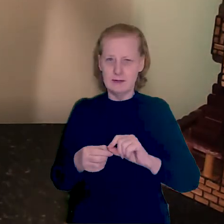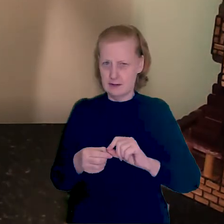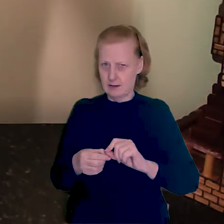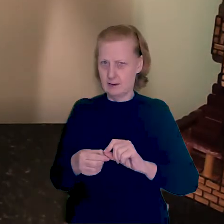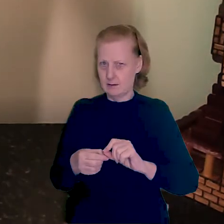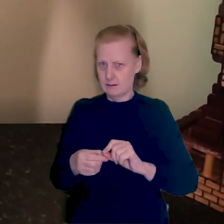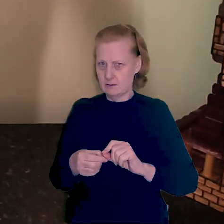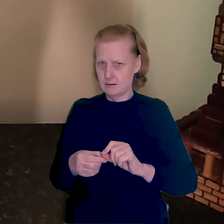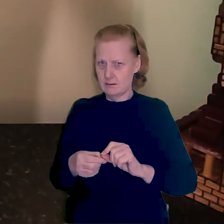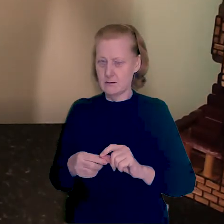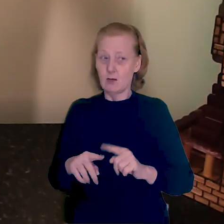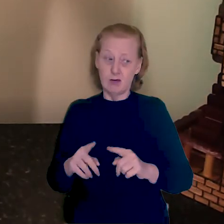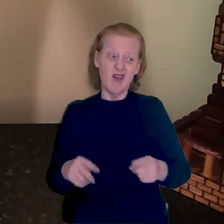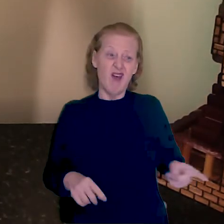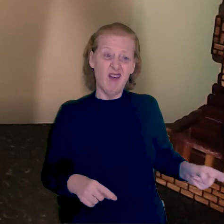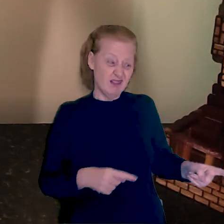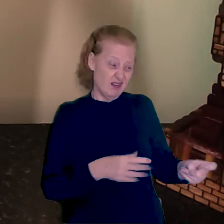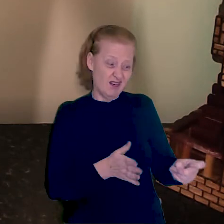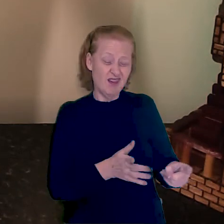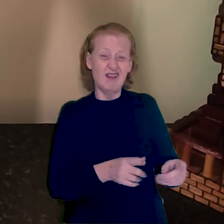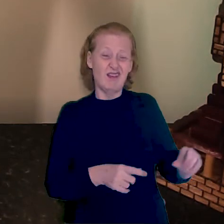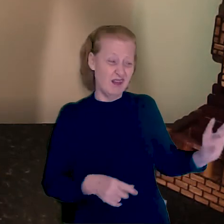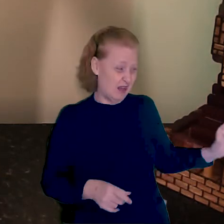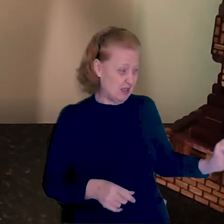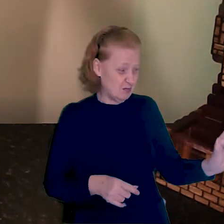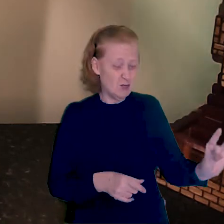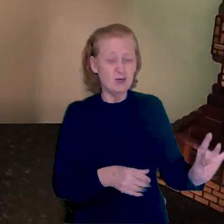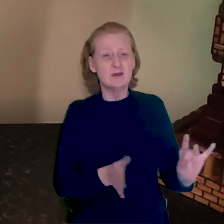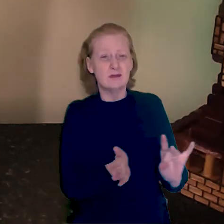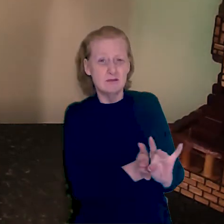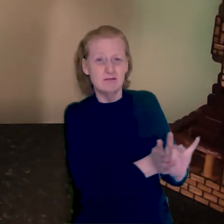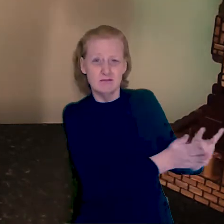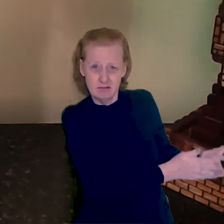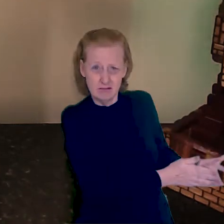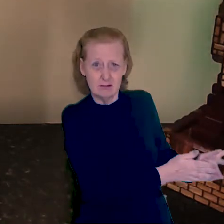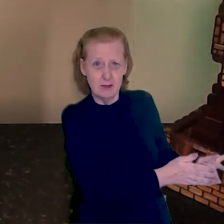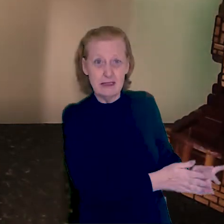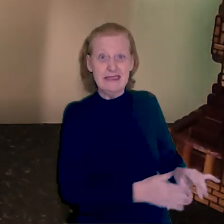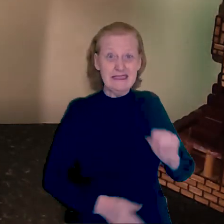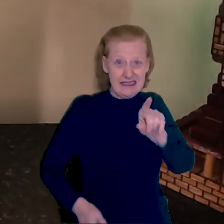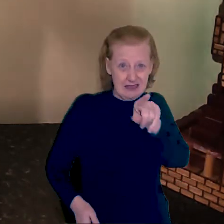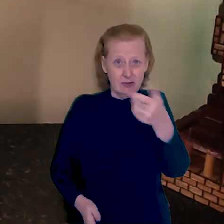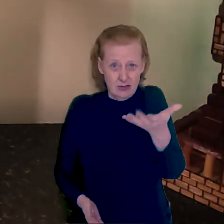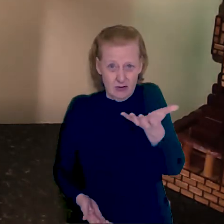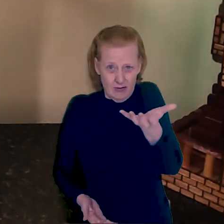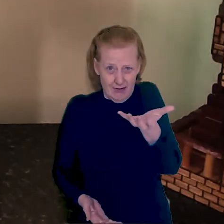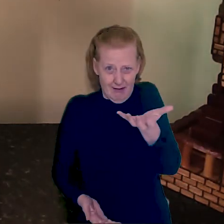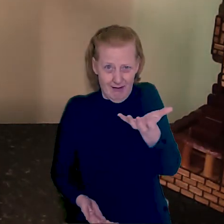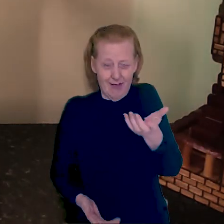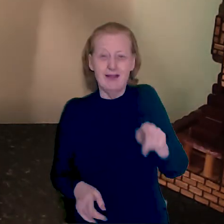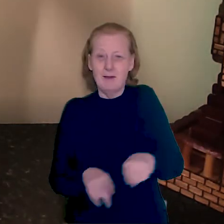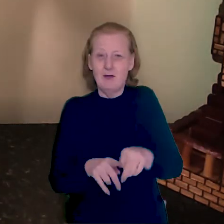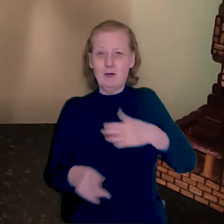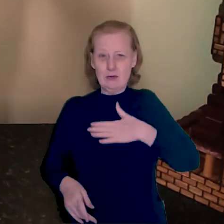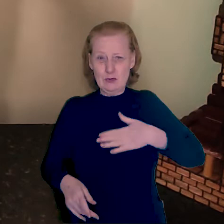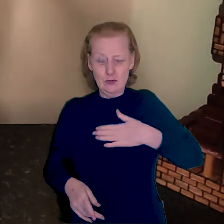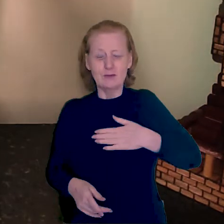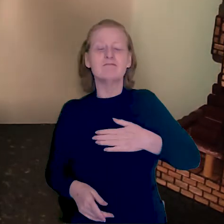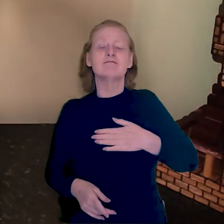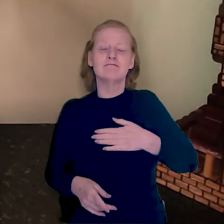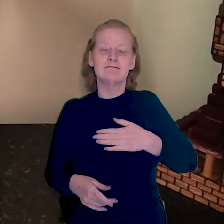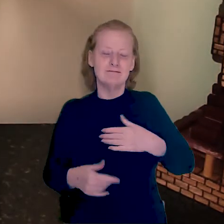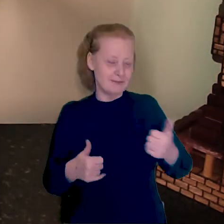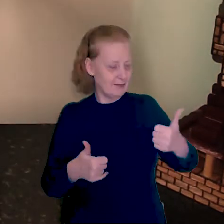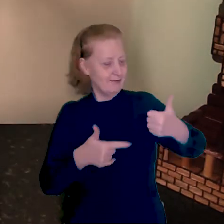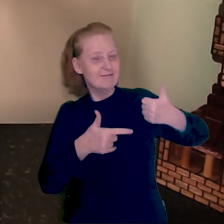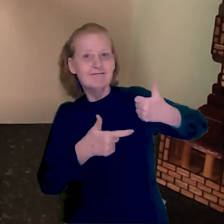cuidado dela, da infestação de forídeo, né? E quem gostou, dá aquele like, segue o canal, se inscreve, porque a gente